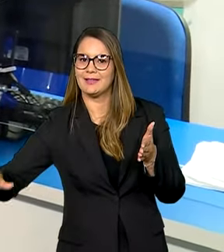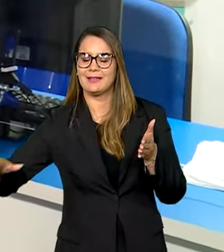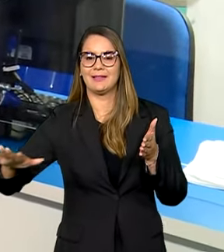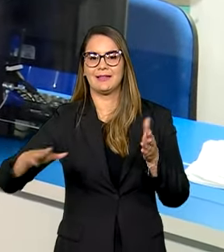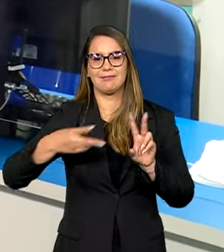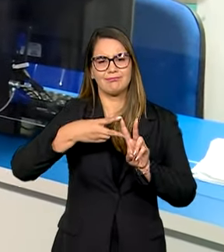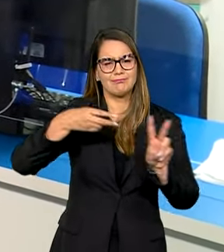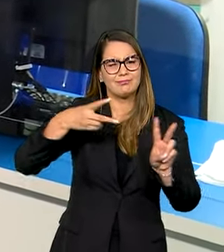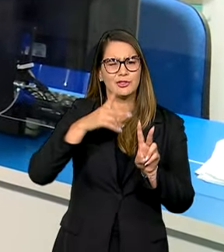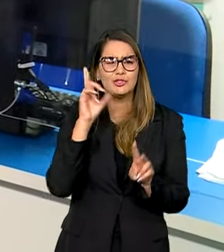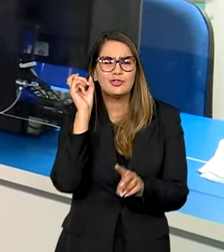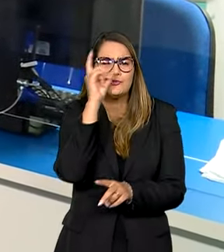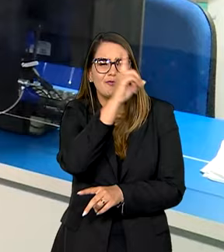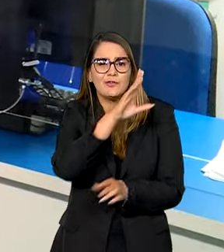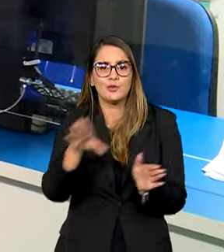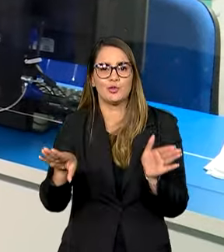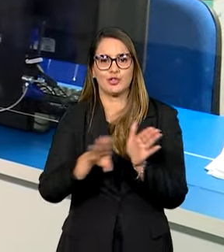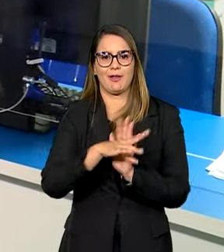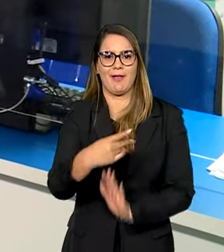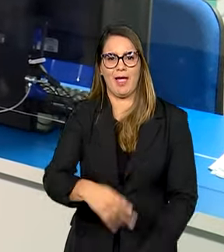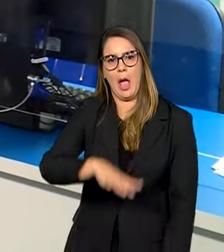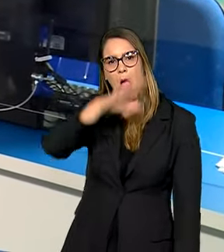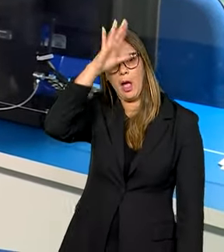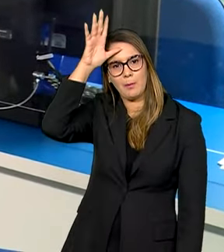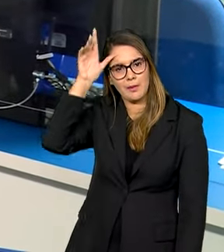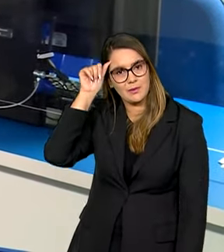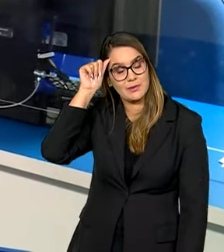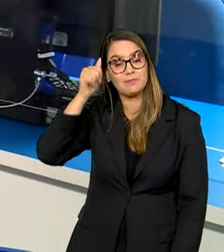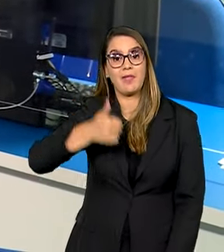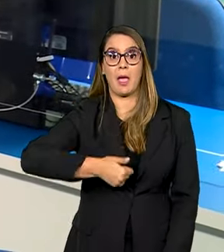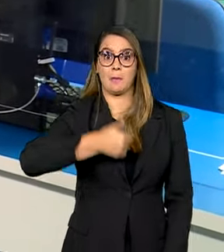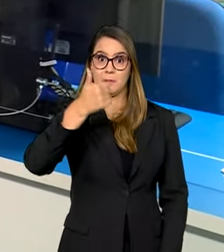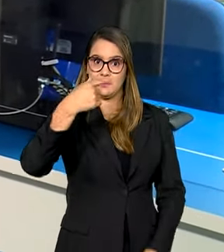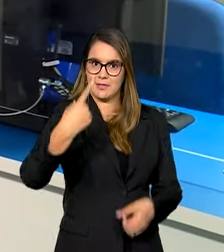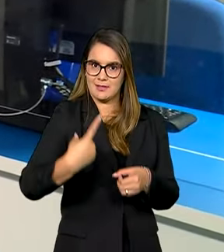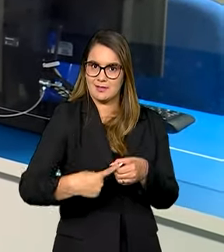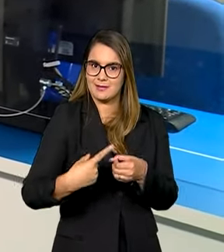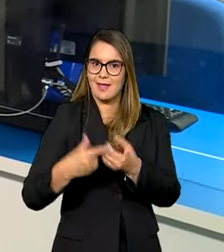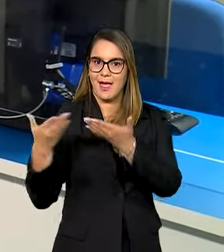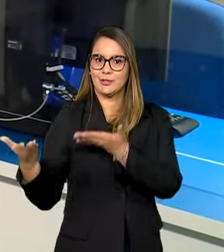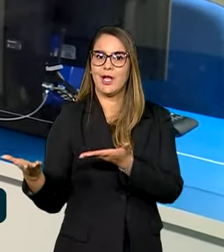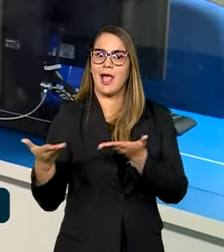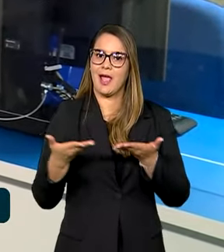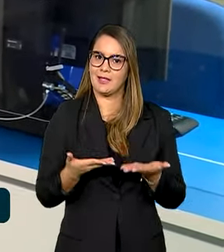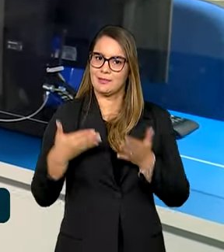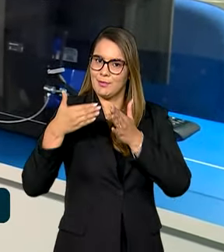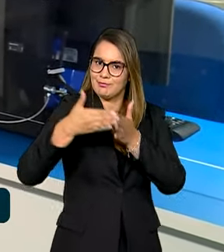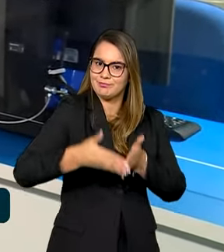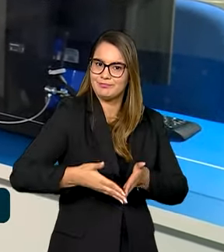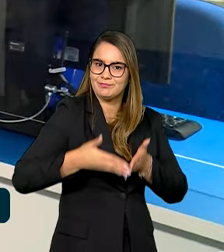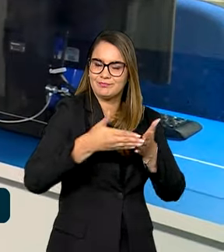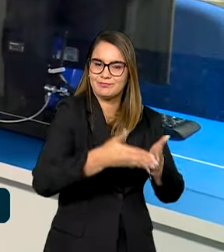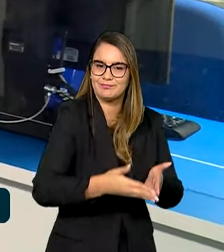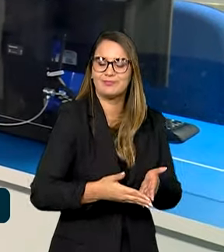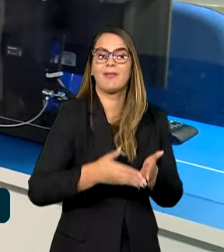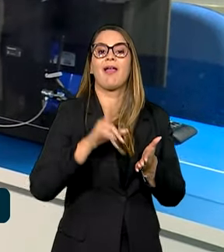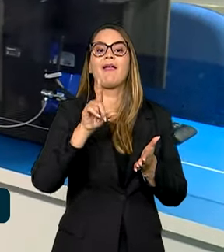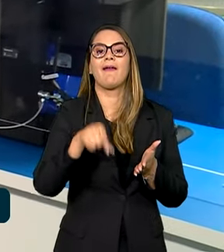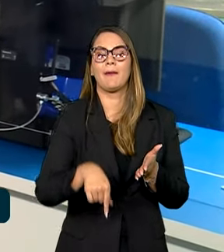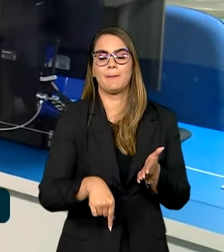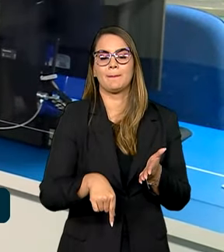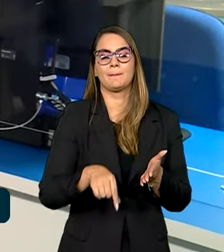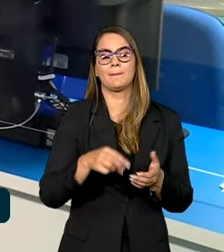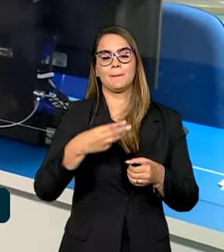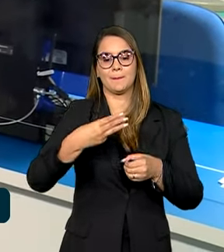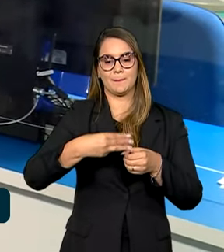de difícil acesso aqui no Amazonas a primeira cidade a ser beneficiada pela iniciativa por meio do barco vai